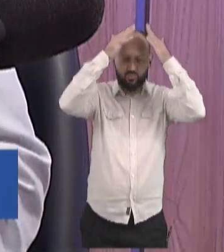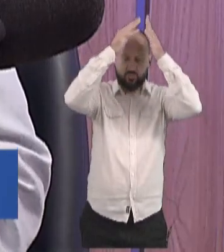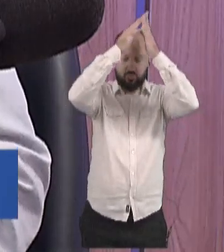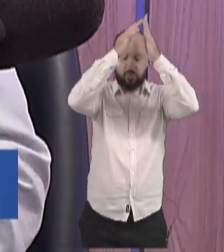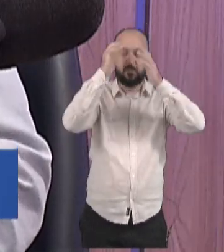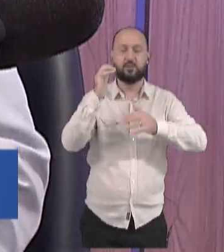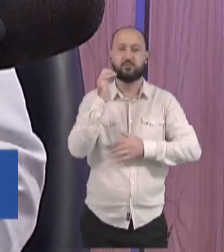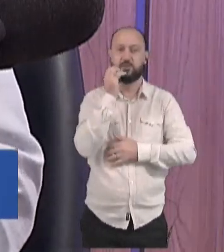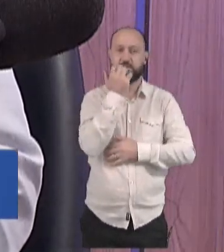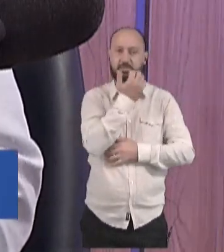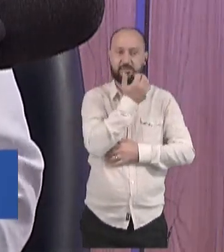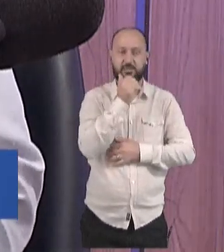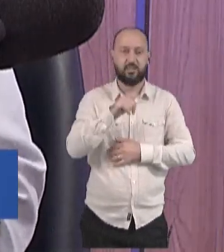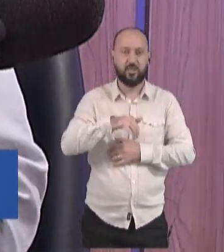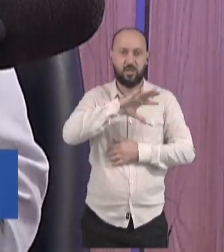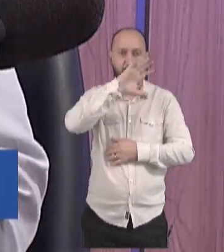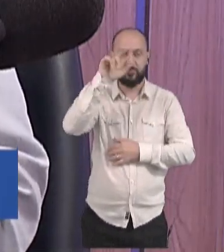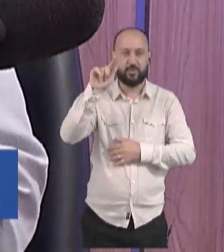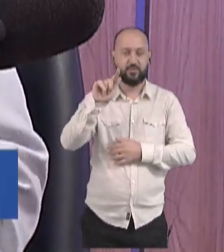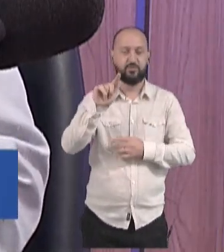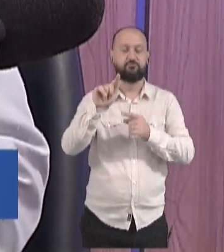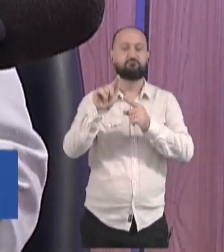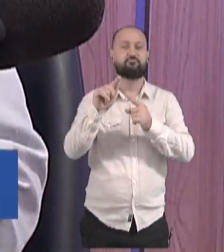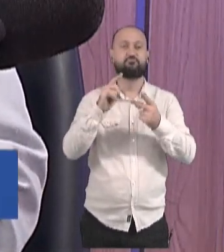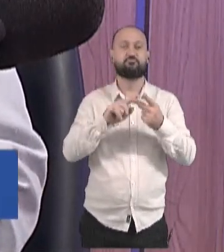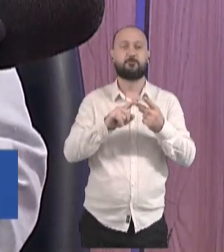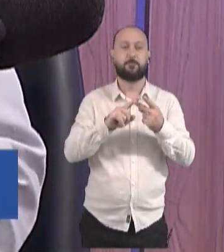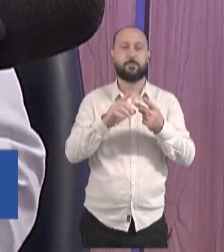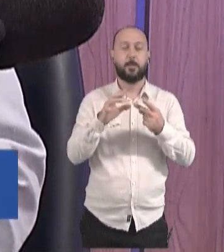arcebispo metropolitano da Arquidiocese de Campo Grande,